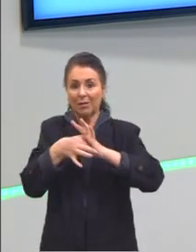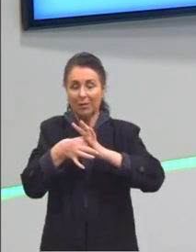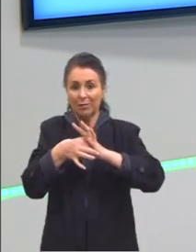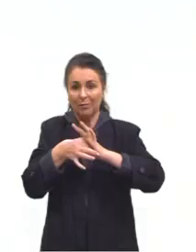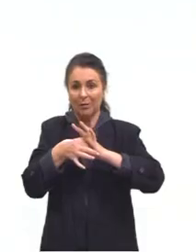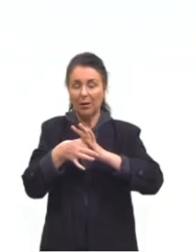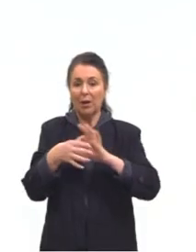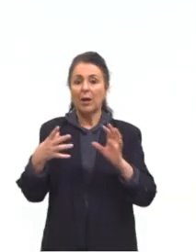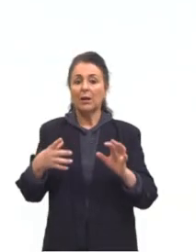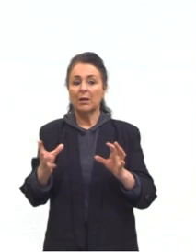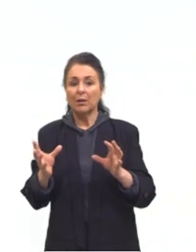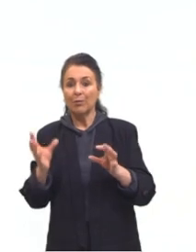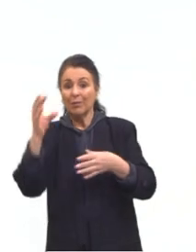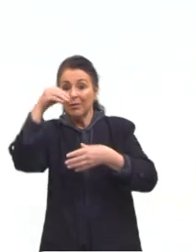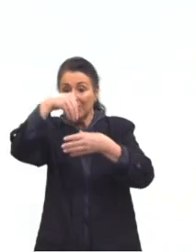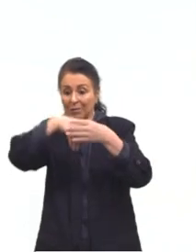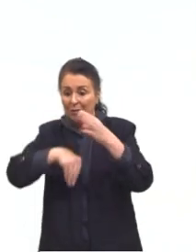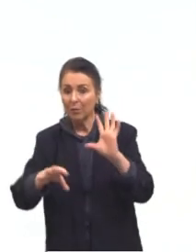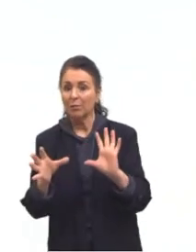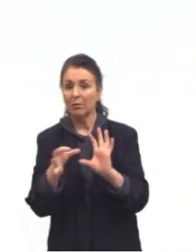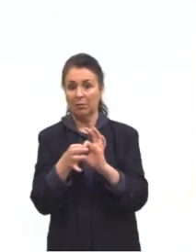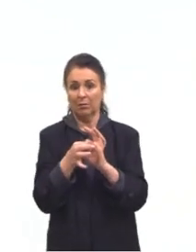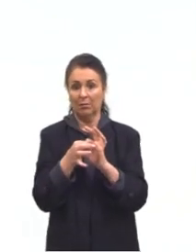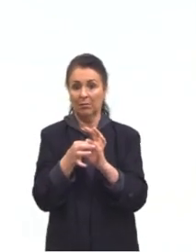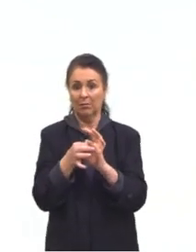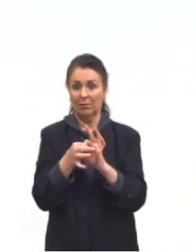ângulos entre as ligações ok